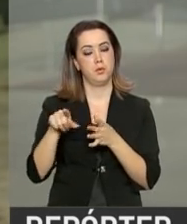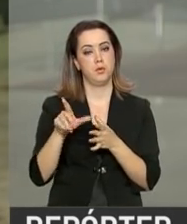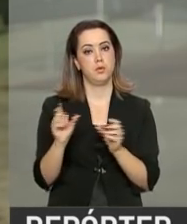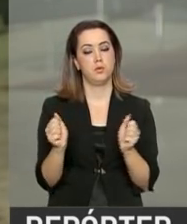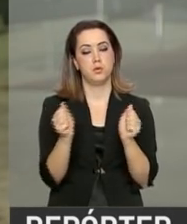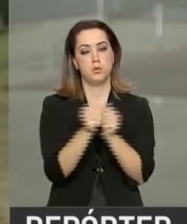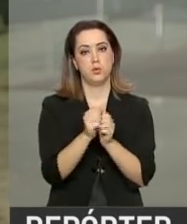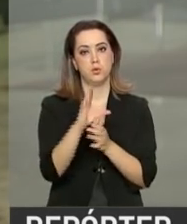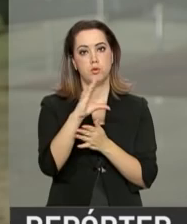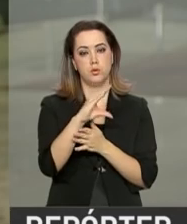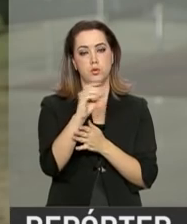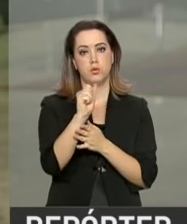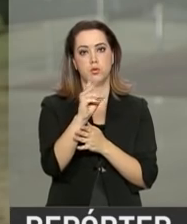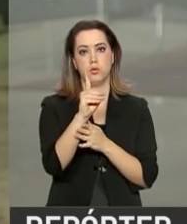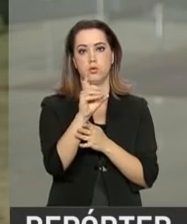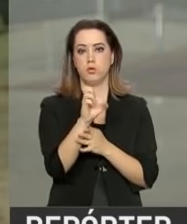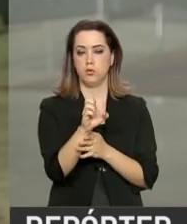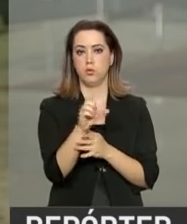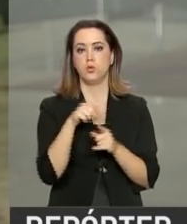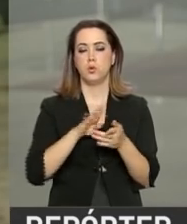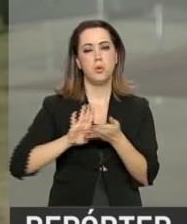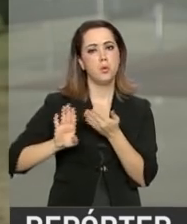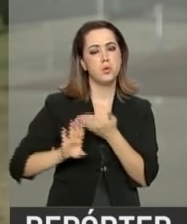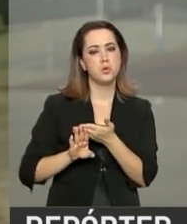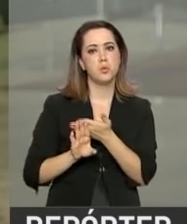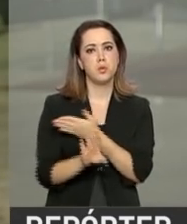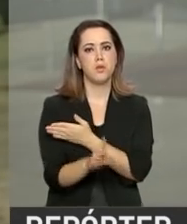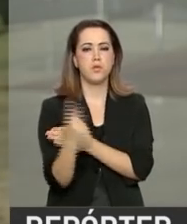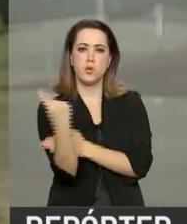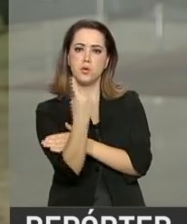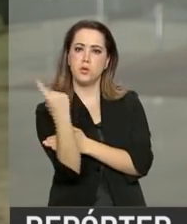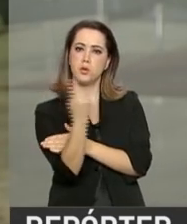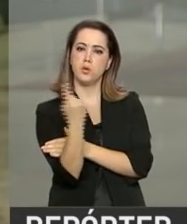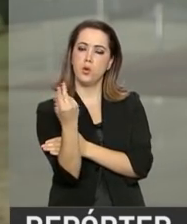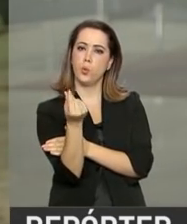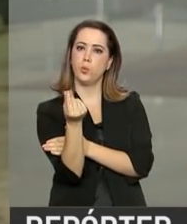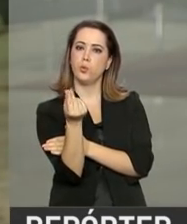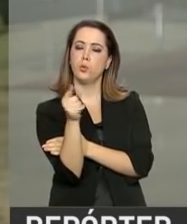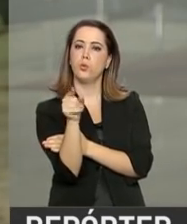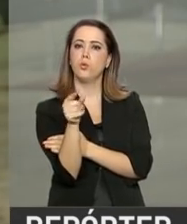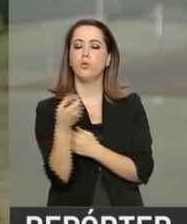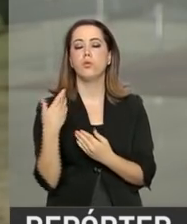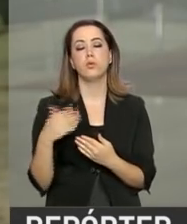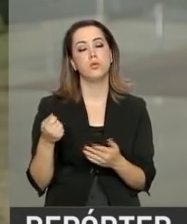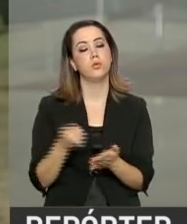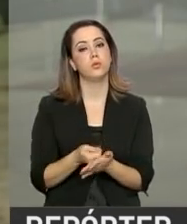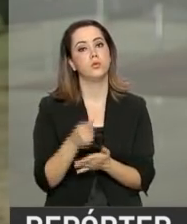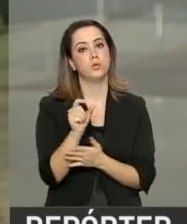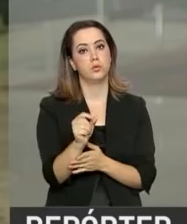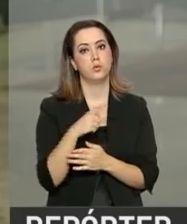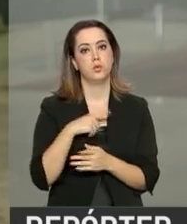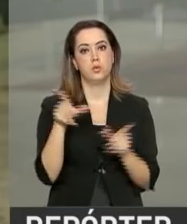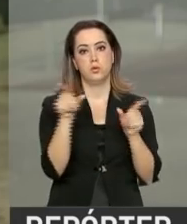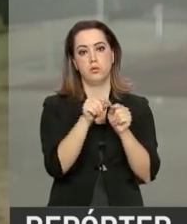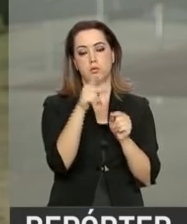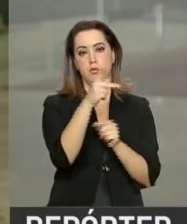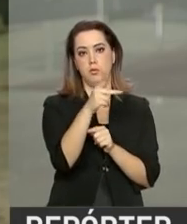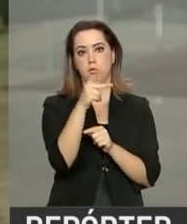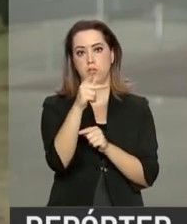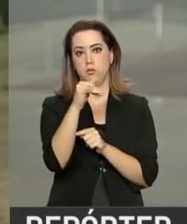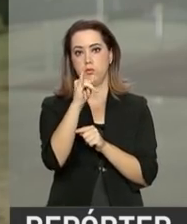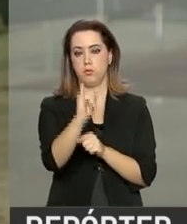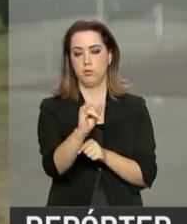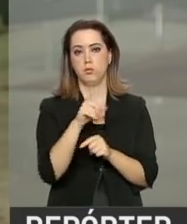para evitar a formação de cartéis na área de concessão do programa de parcerias de investimentos o PPI foi criado para